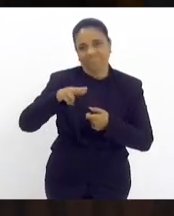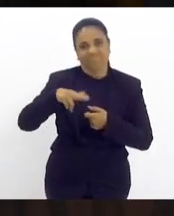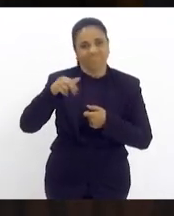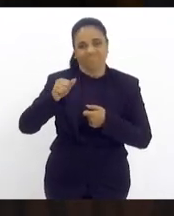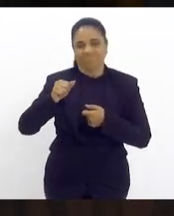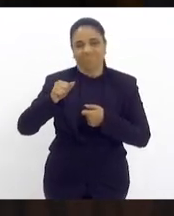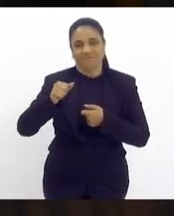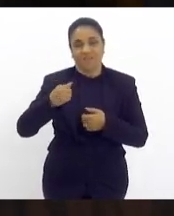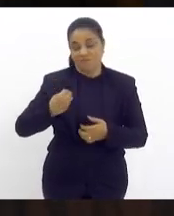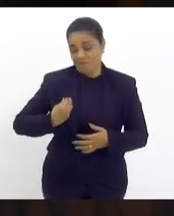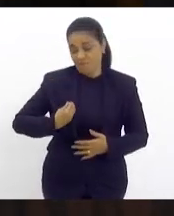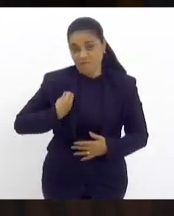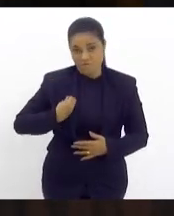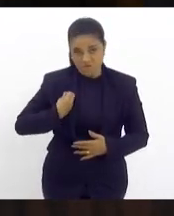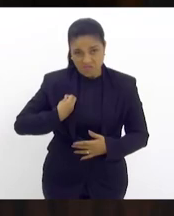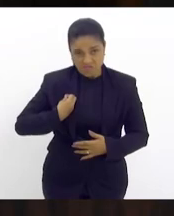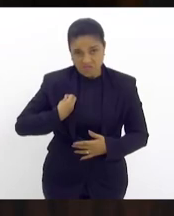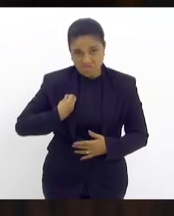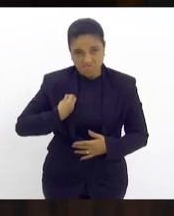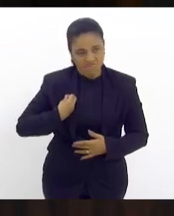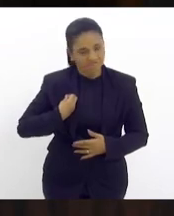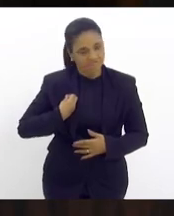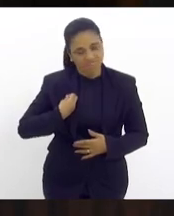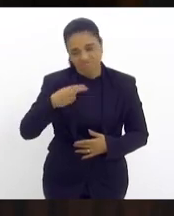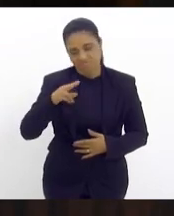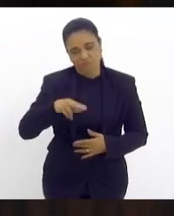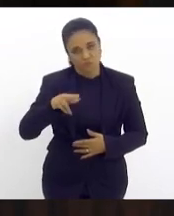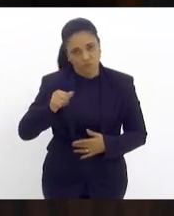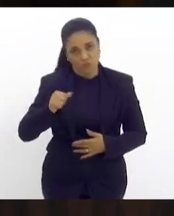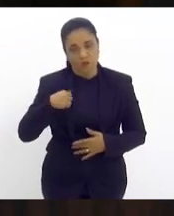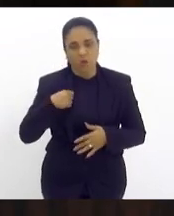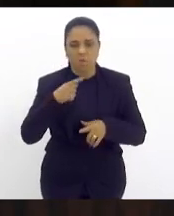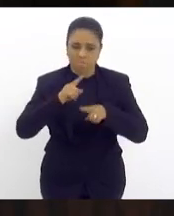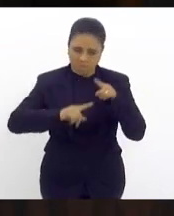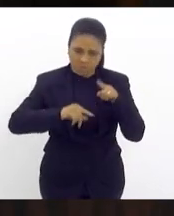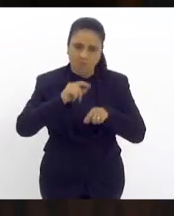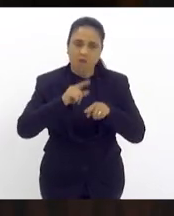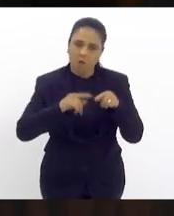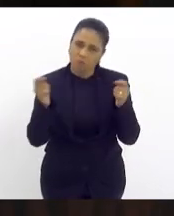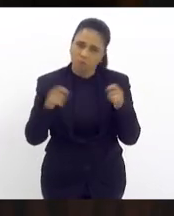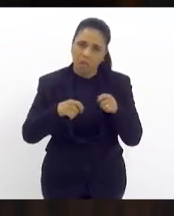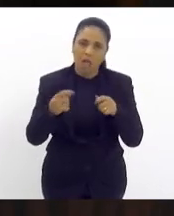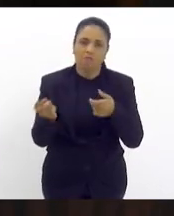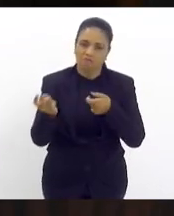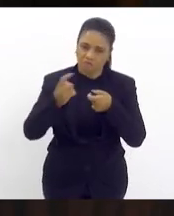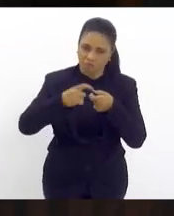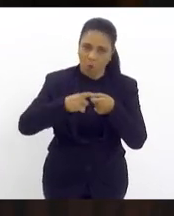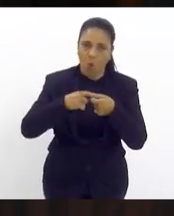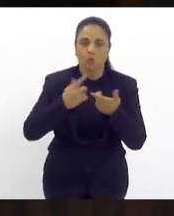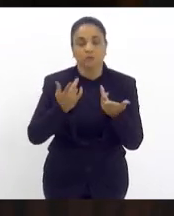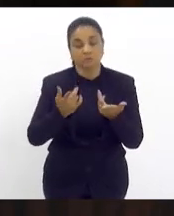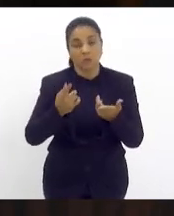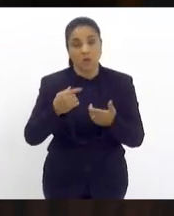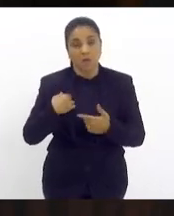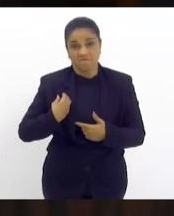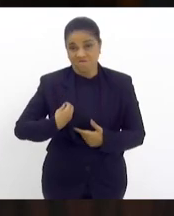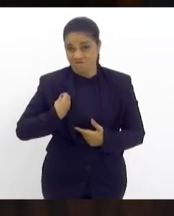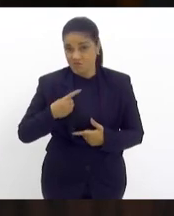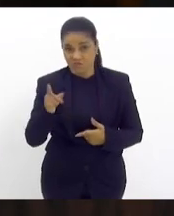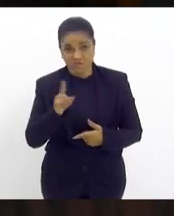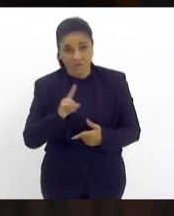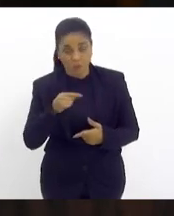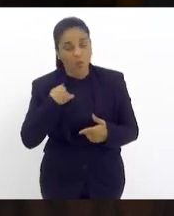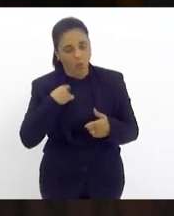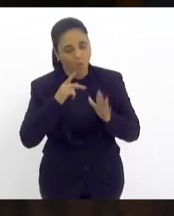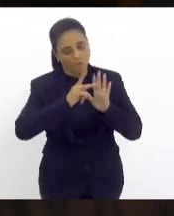qualquer um bem material você pode construir né não Deputado Josimar tá e tem um projeto que está